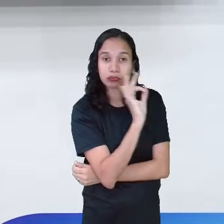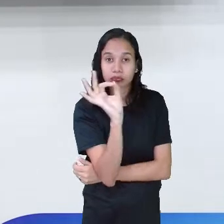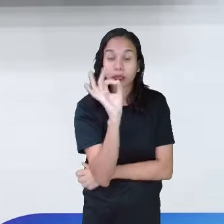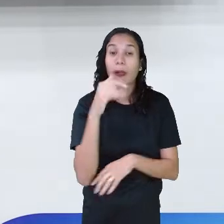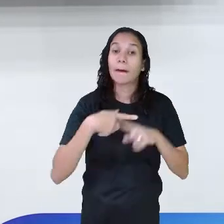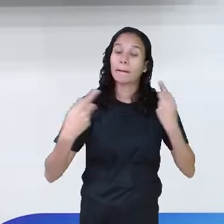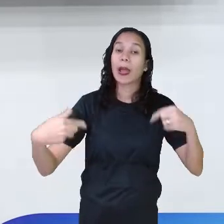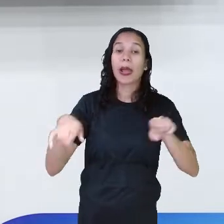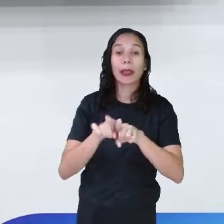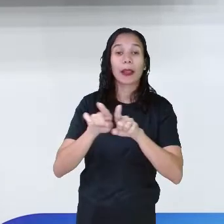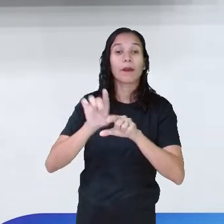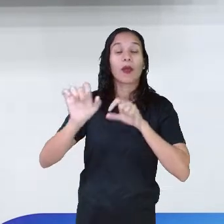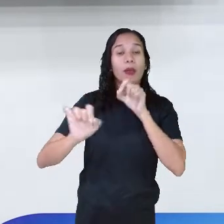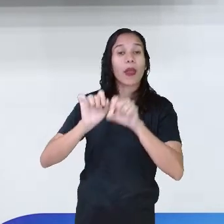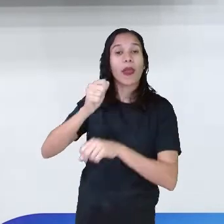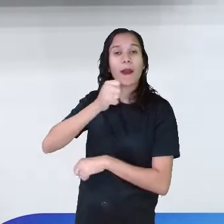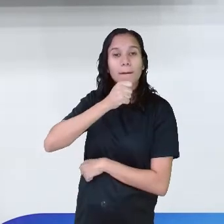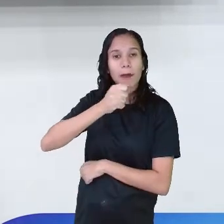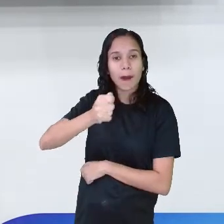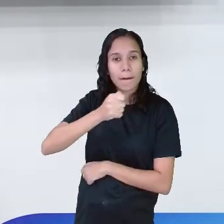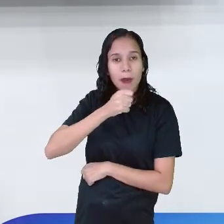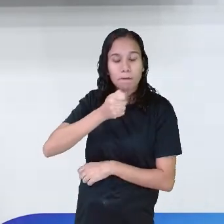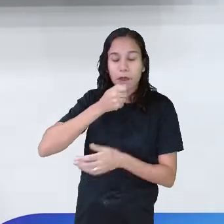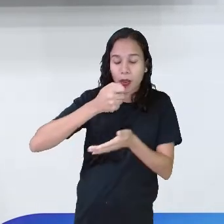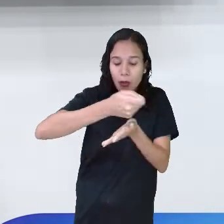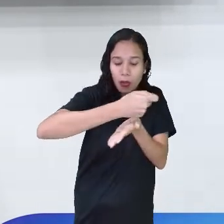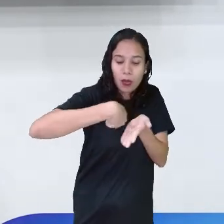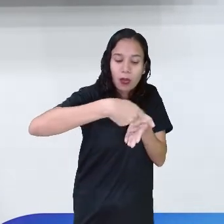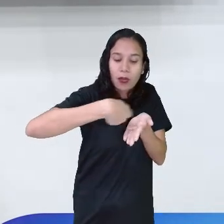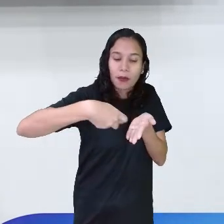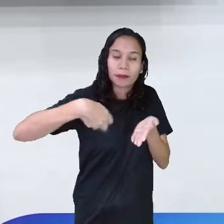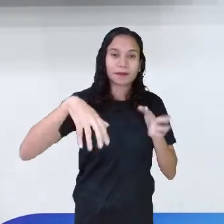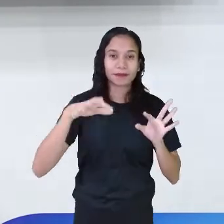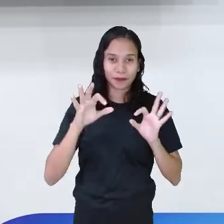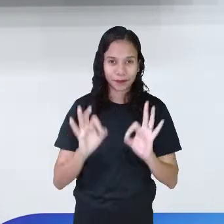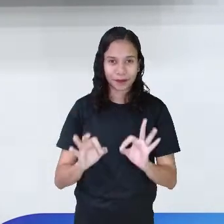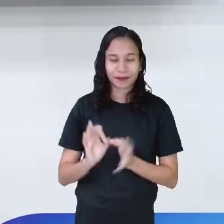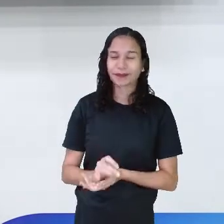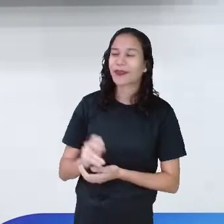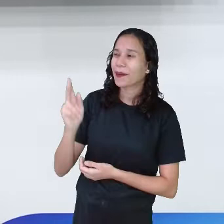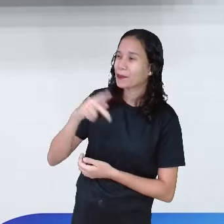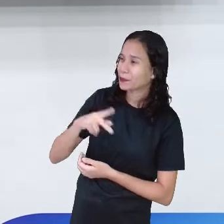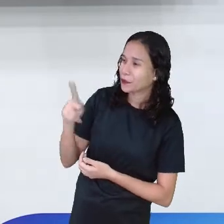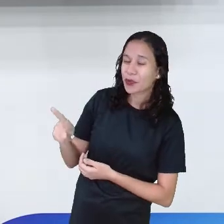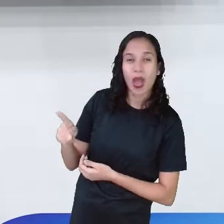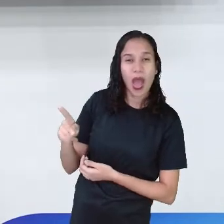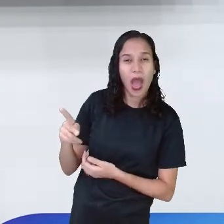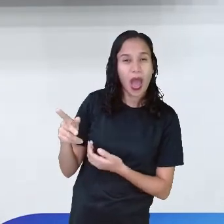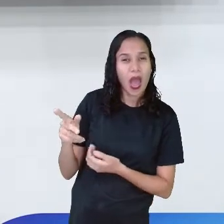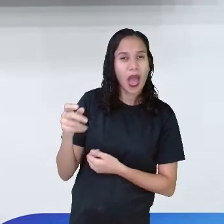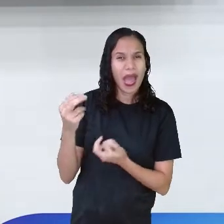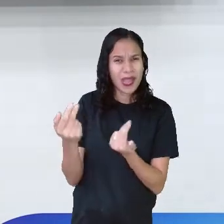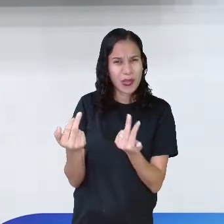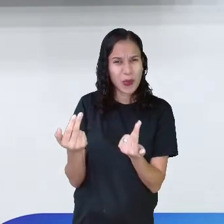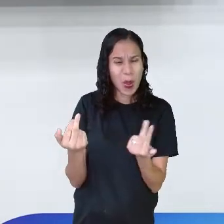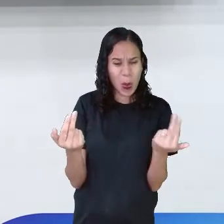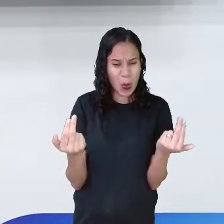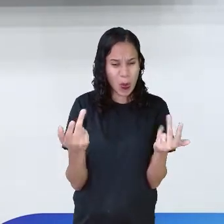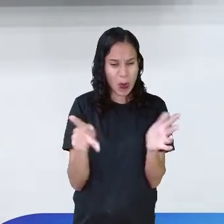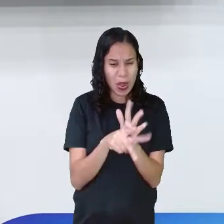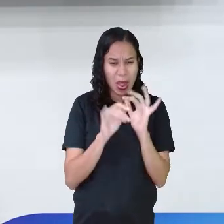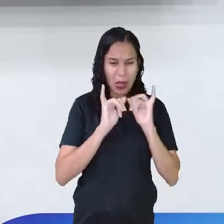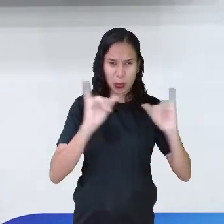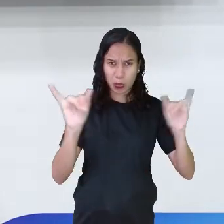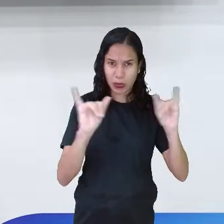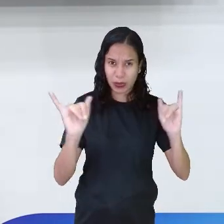Mas existem também as reportagens escritas, tá certo? Professora, até agora é a mesma coisa da